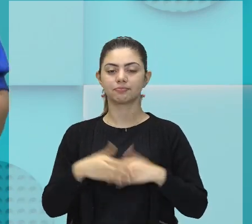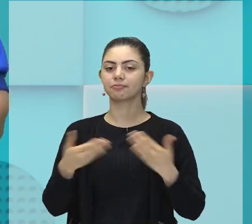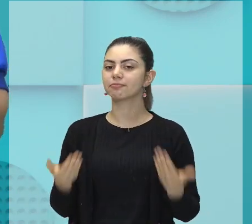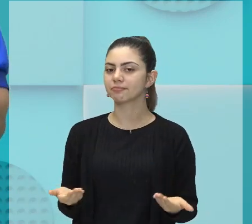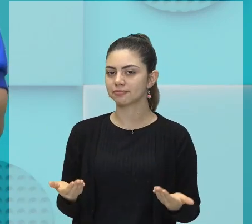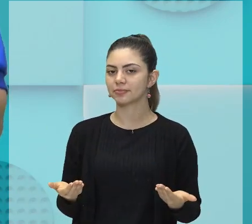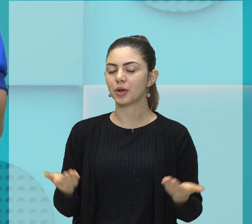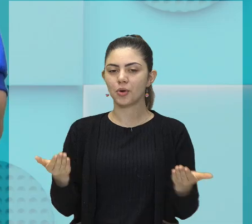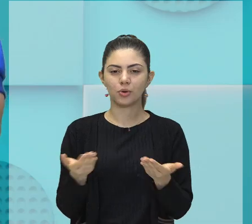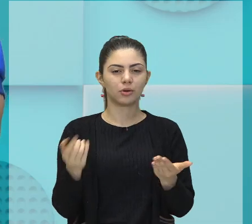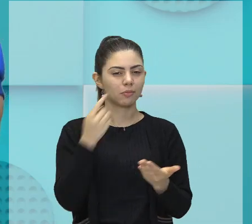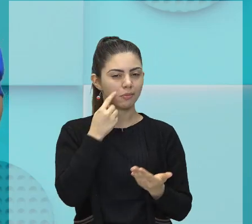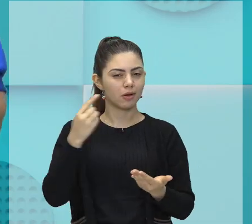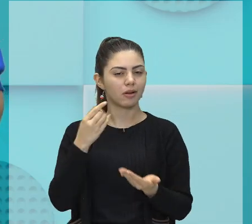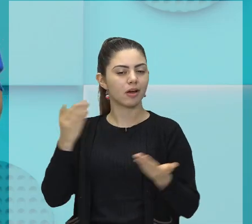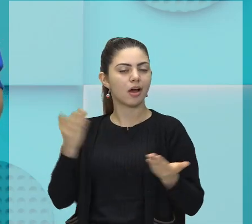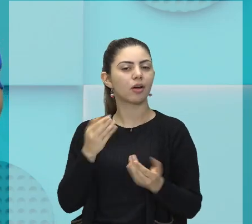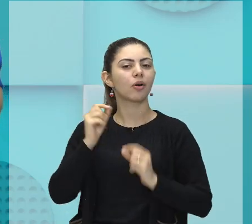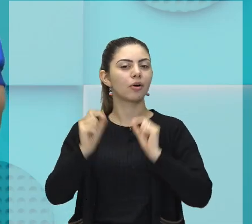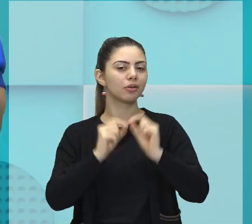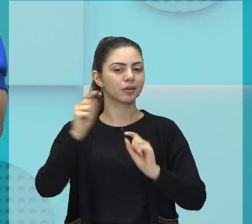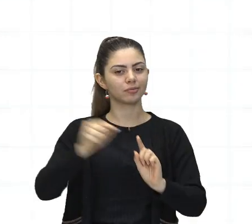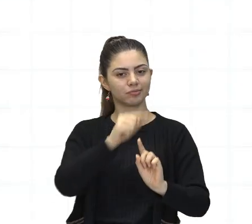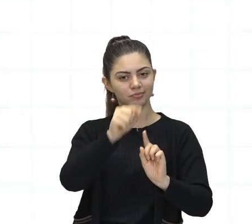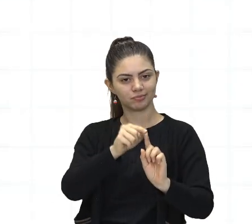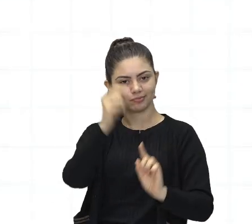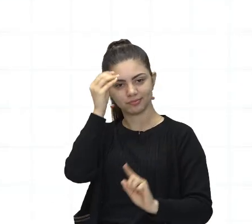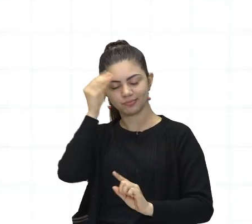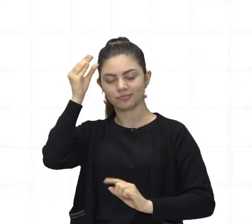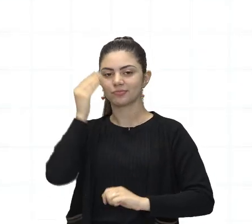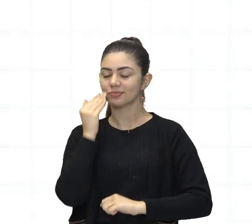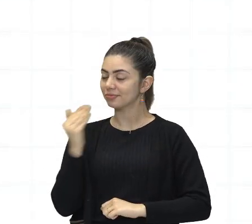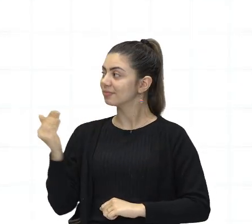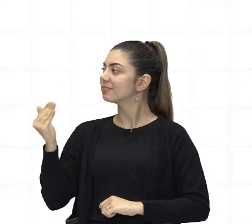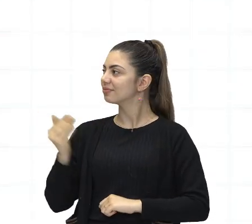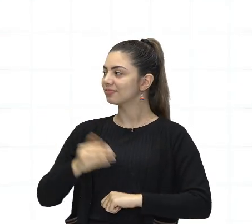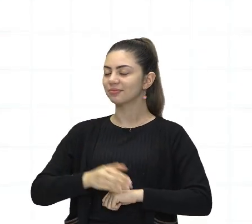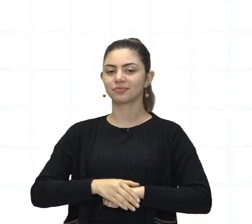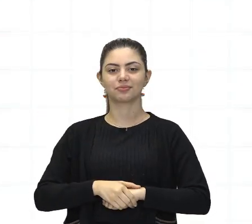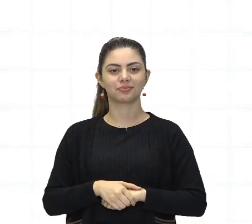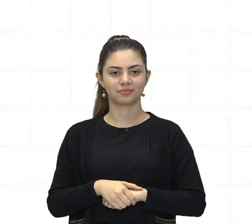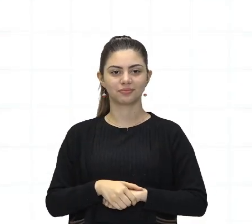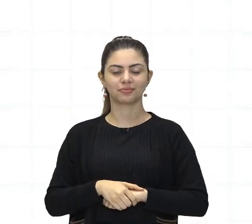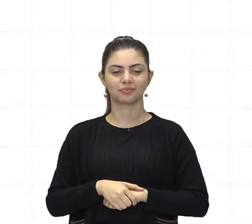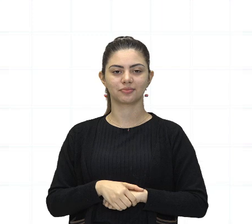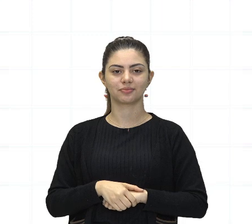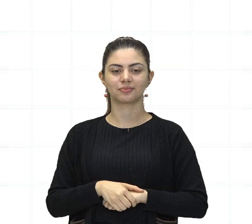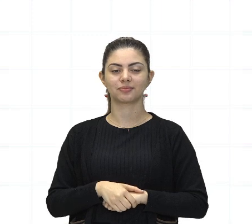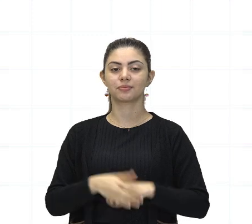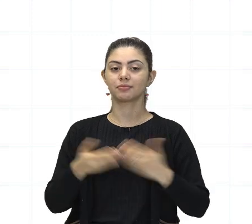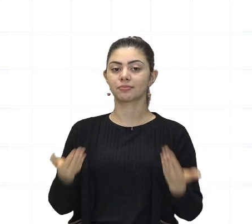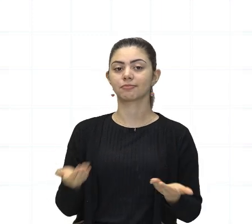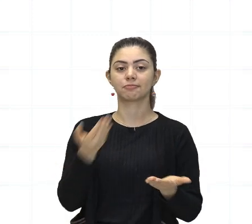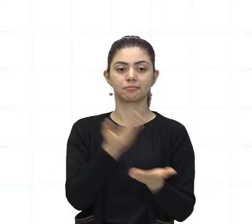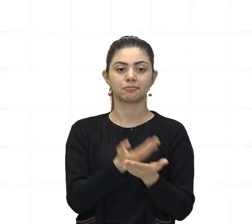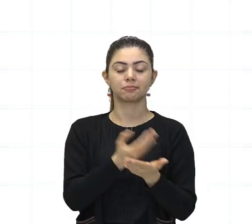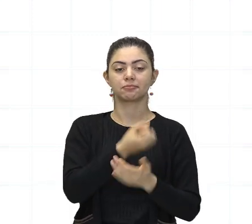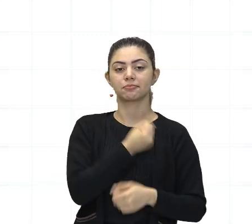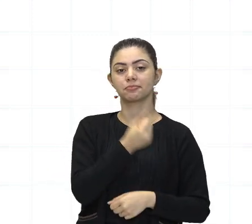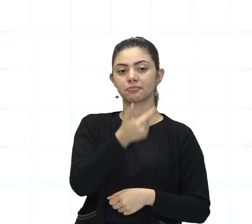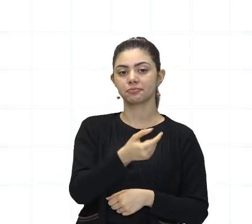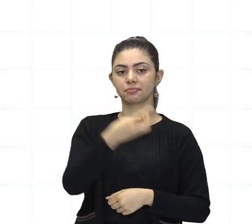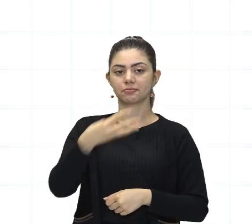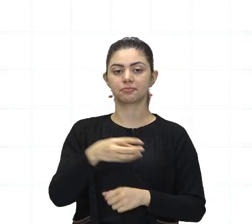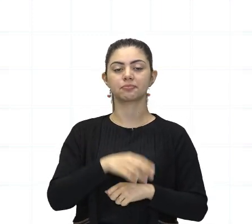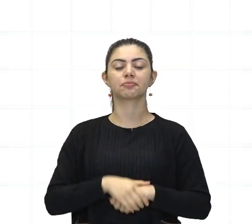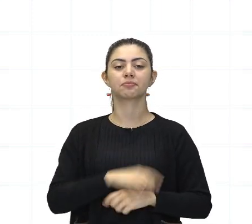E vamos conhecer aí o nosso objeto de conhecimento. Aula